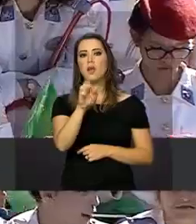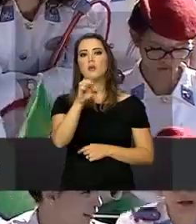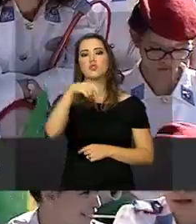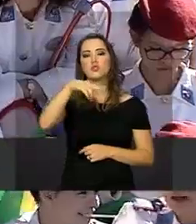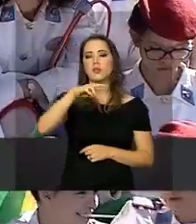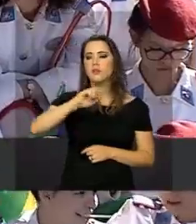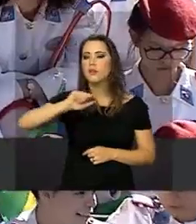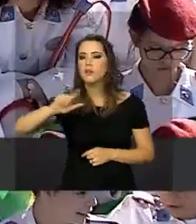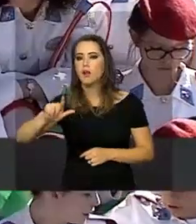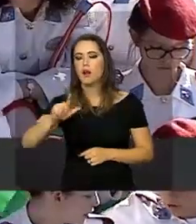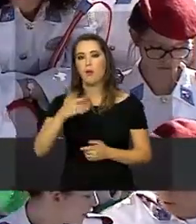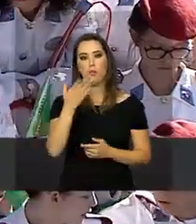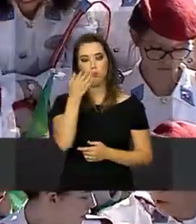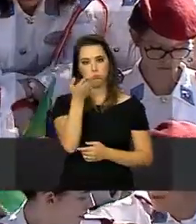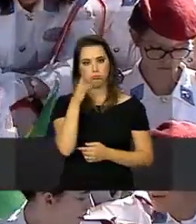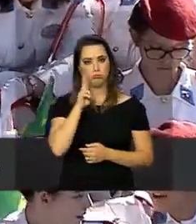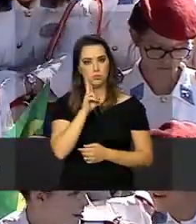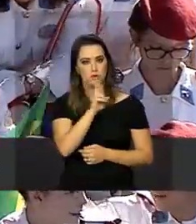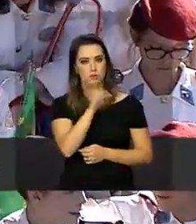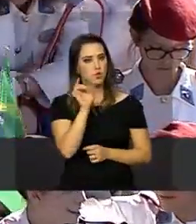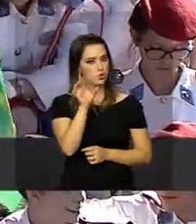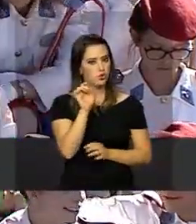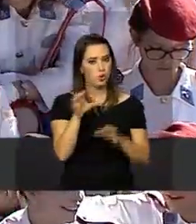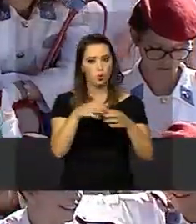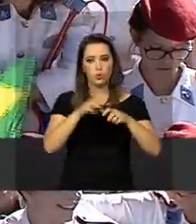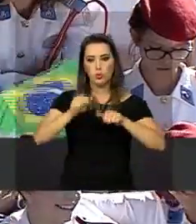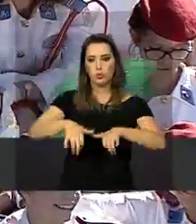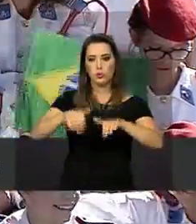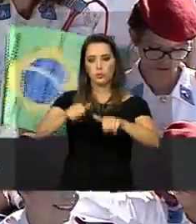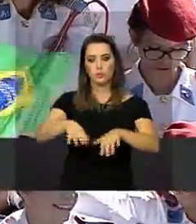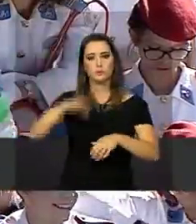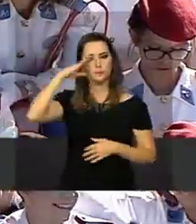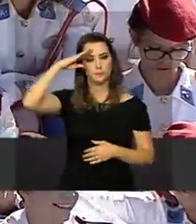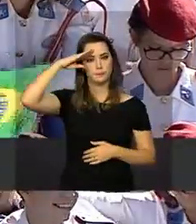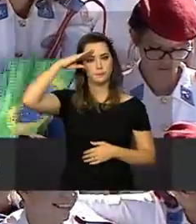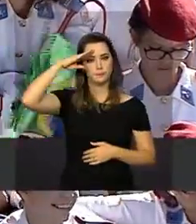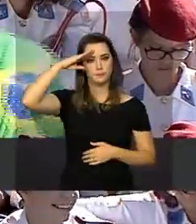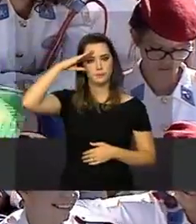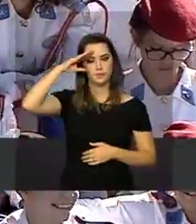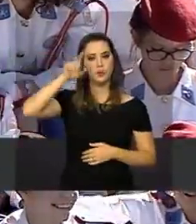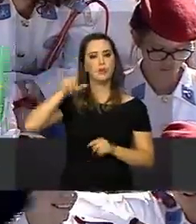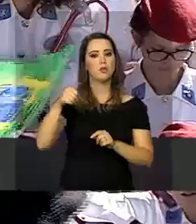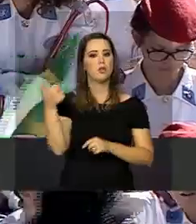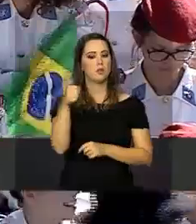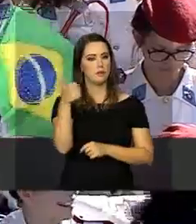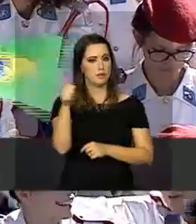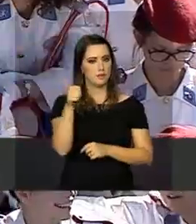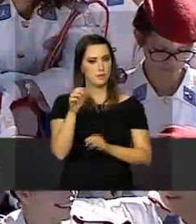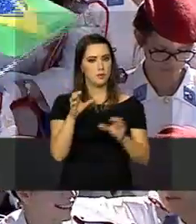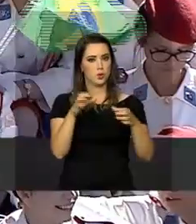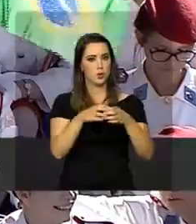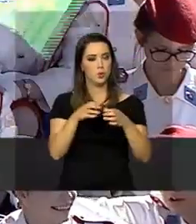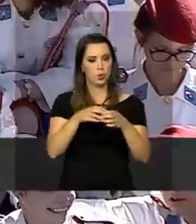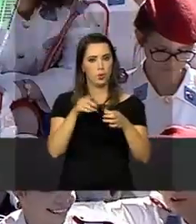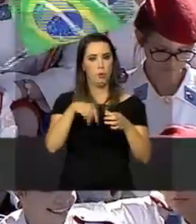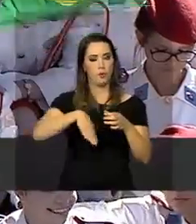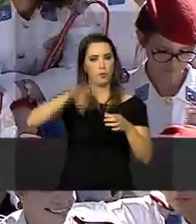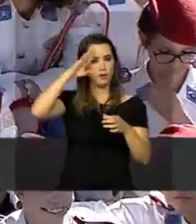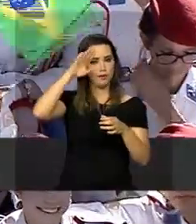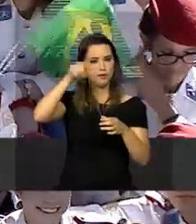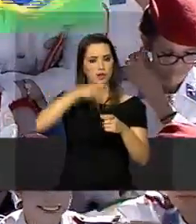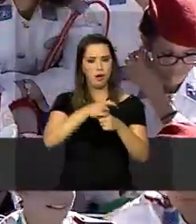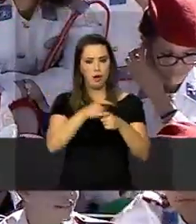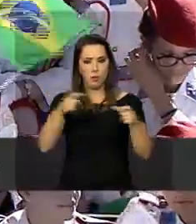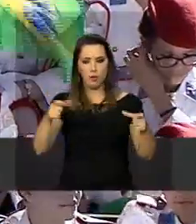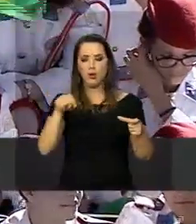é o comandante apenas do desfile militar. Ele é o comandante da 11ª Região Militar, que é o grande